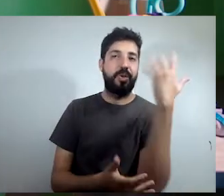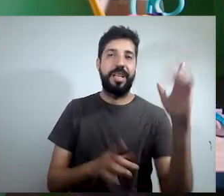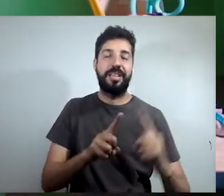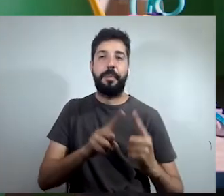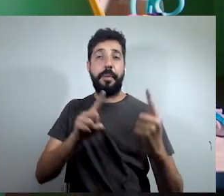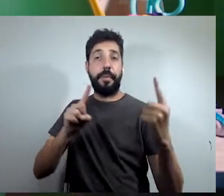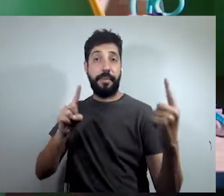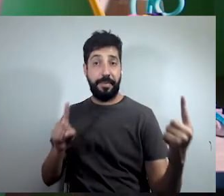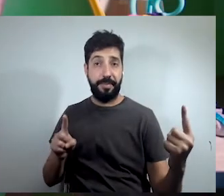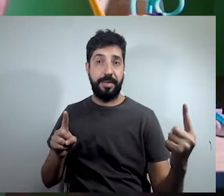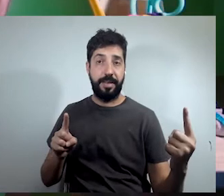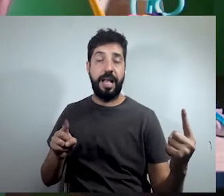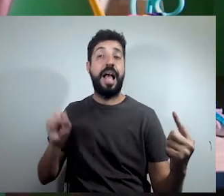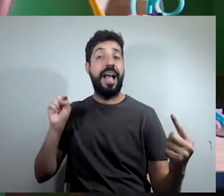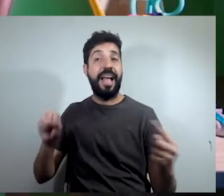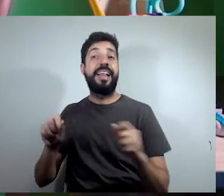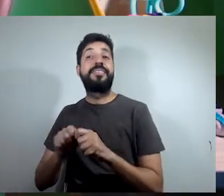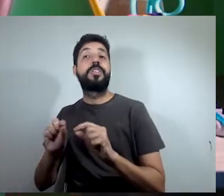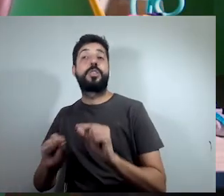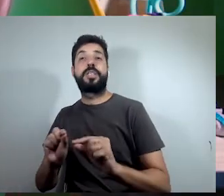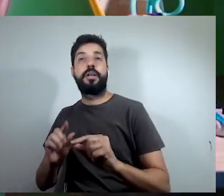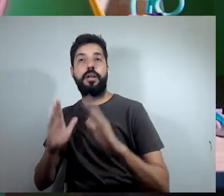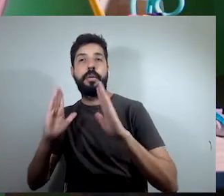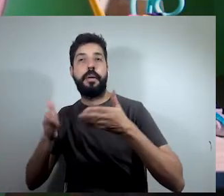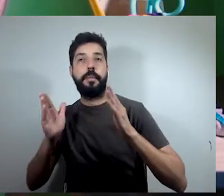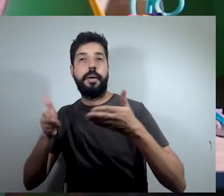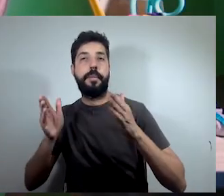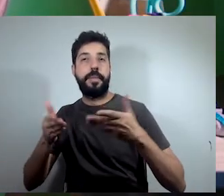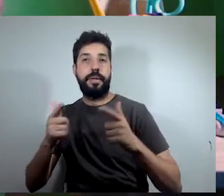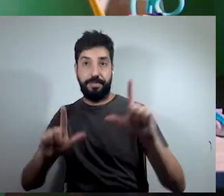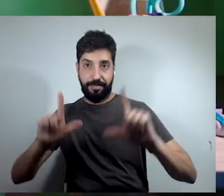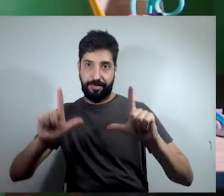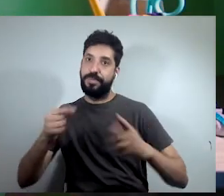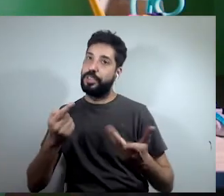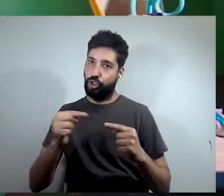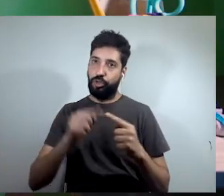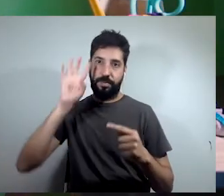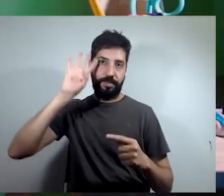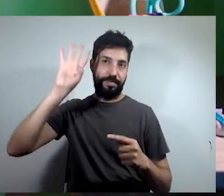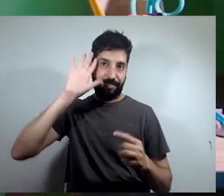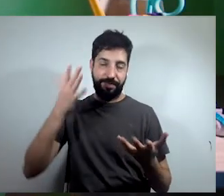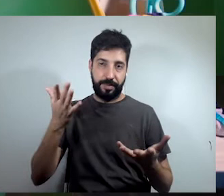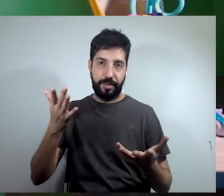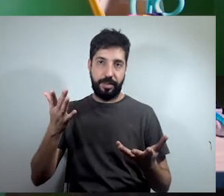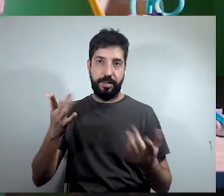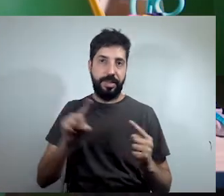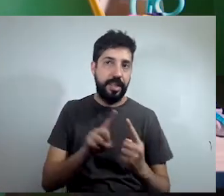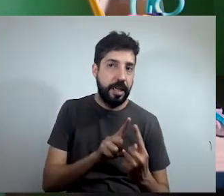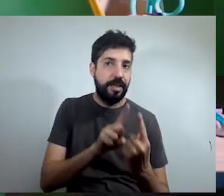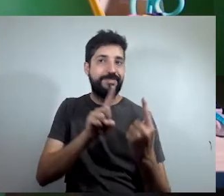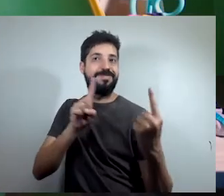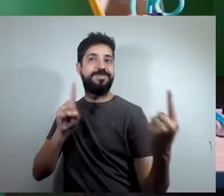elas compensem isso no mundo da tecnologia. Essa é uma reflexão. O distanciamento do